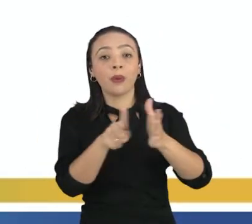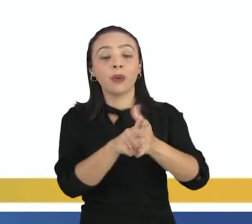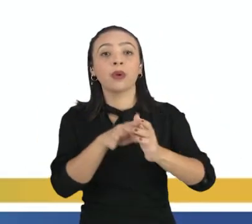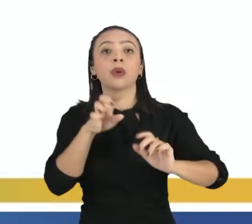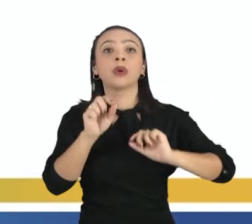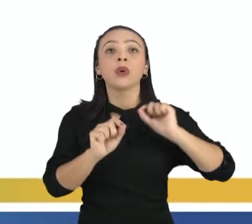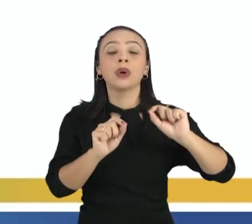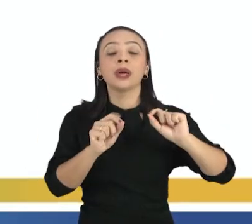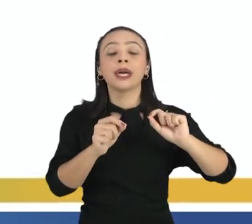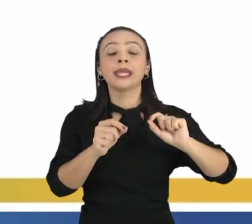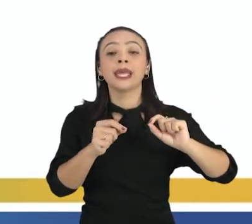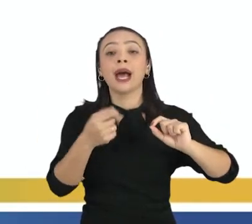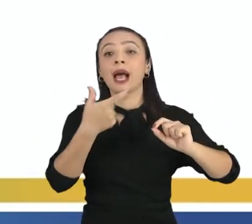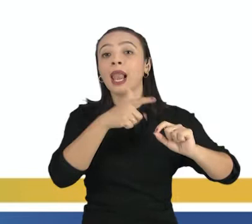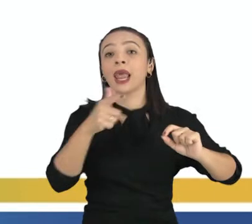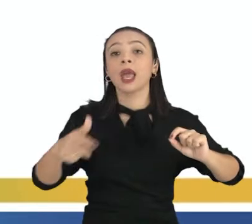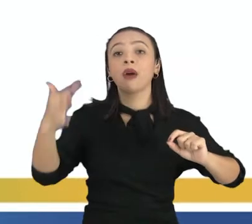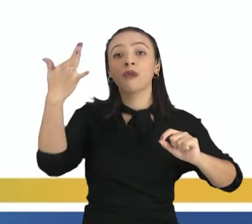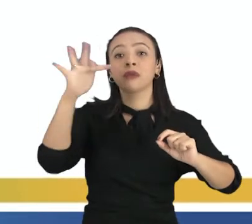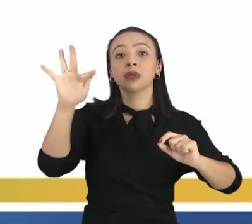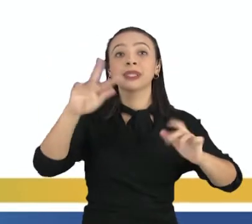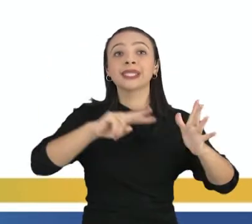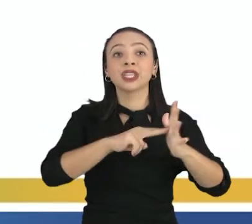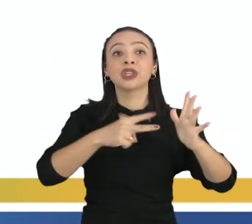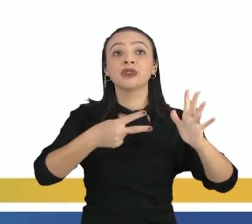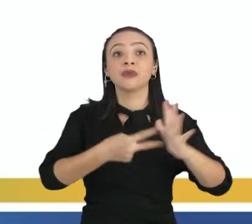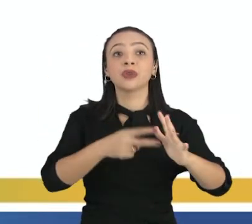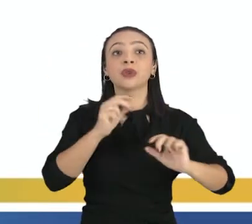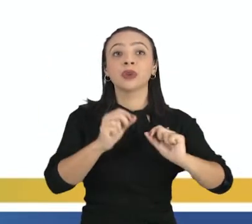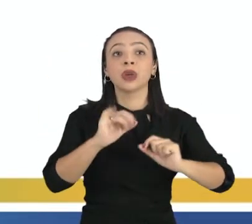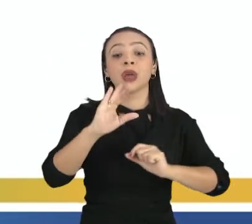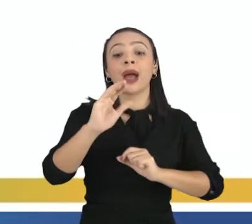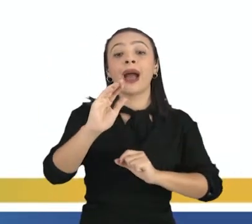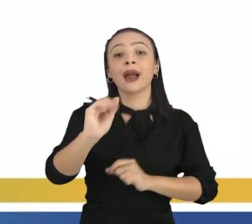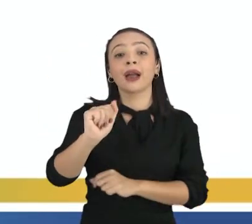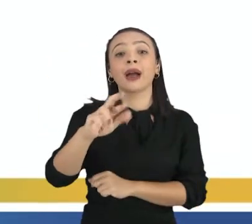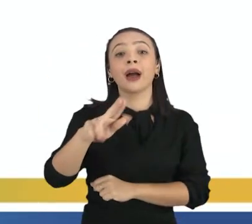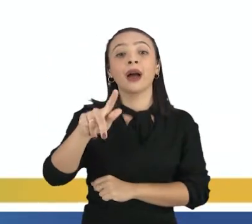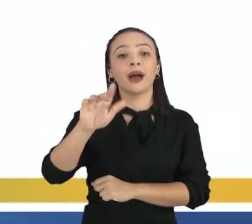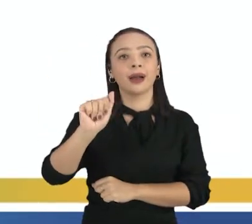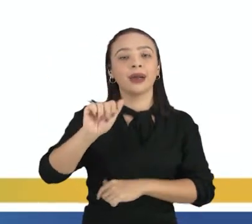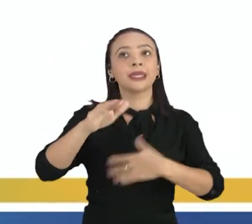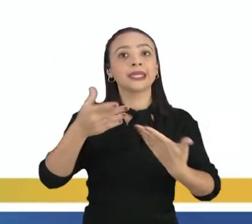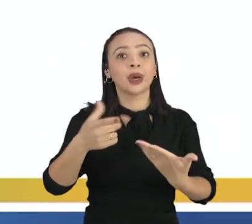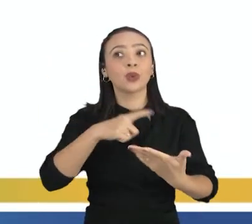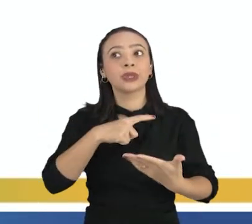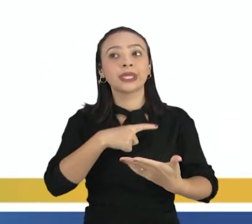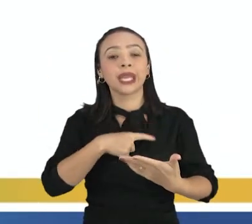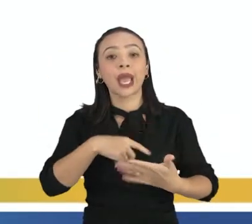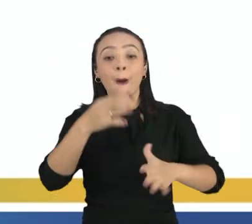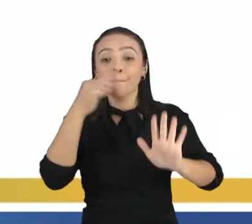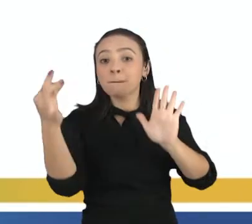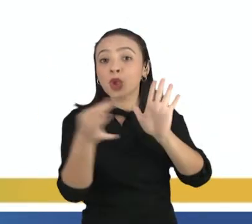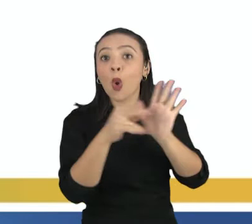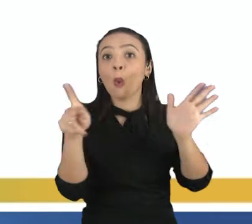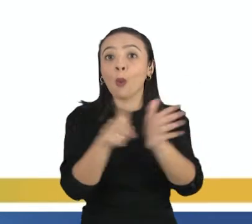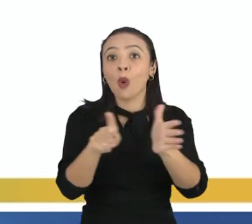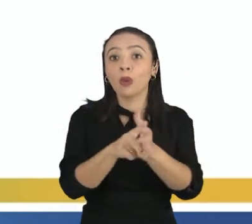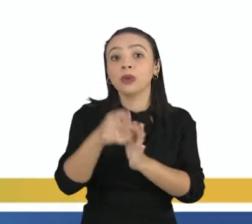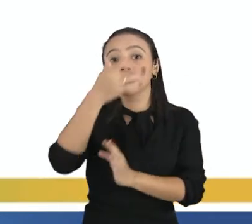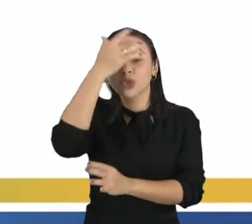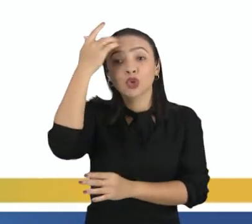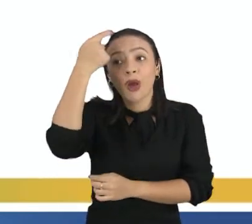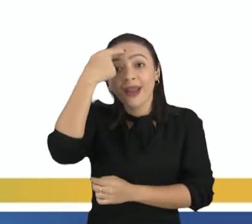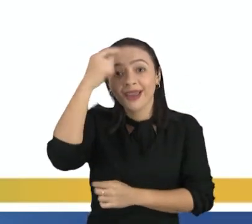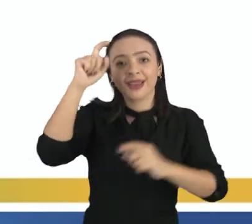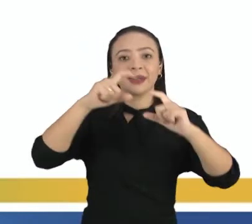francesa, possuir significado de carga, aderindo por completo à intenção do chargista, ou seja, a de